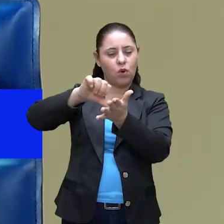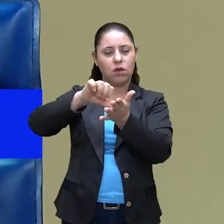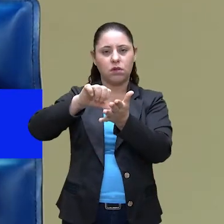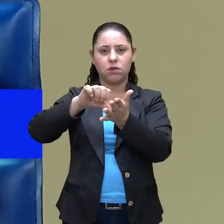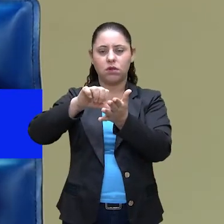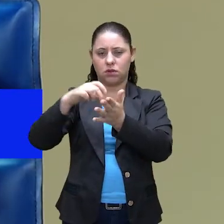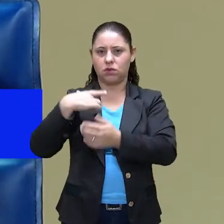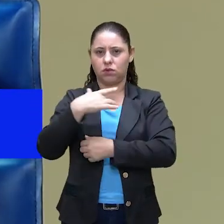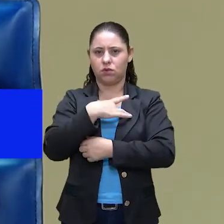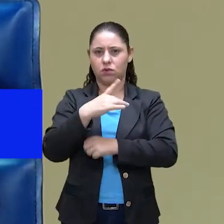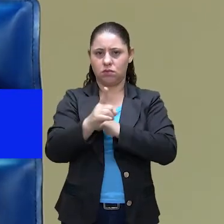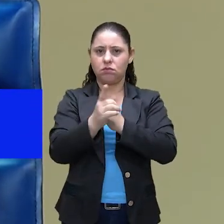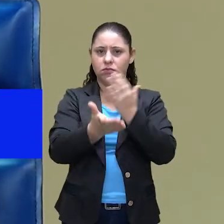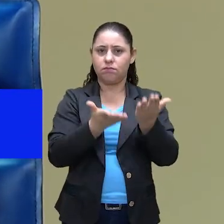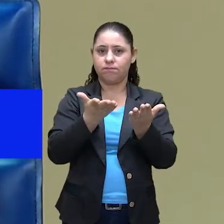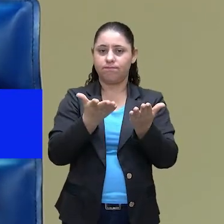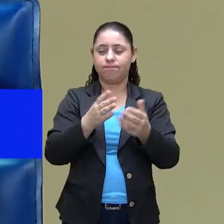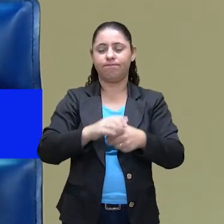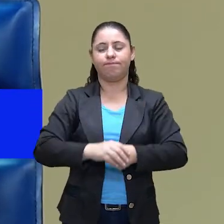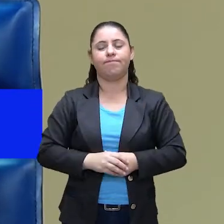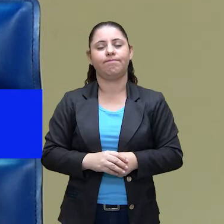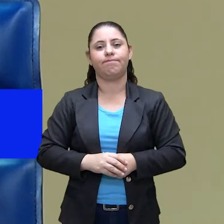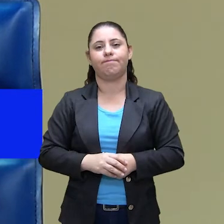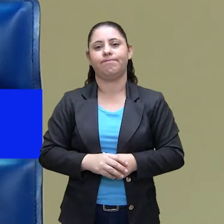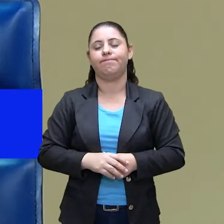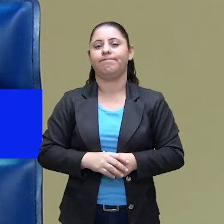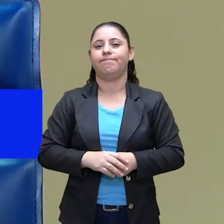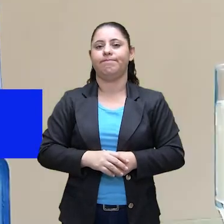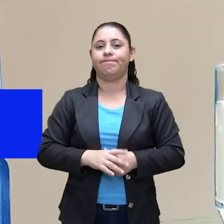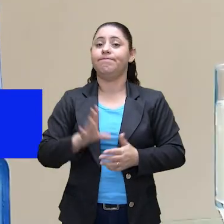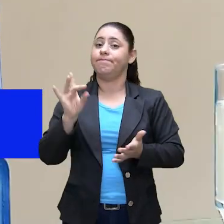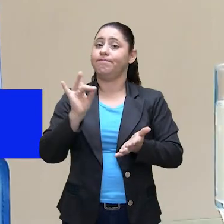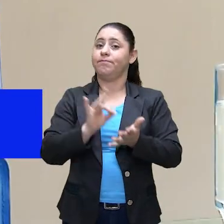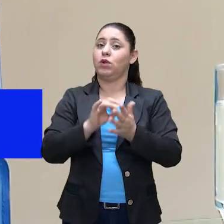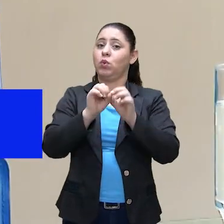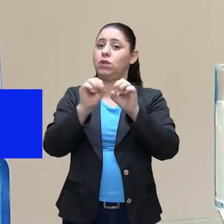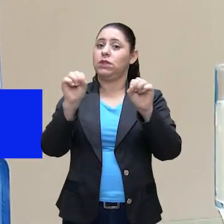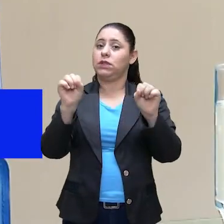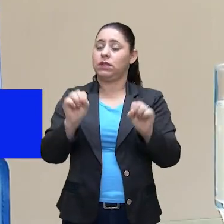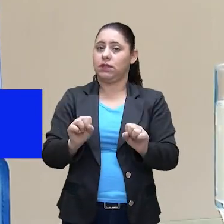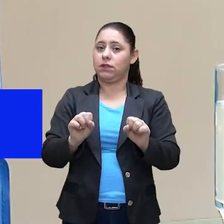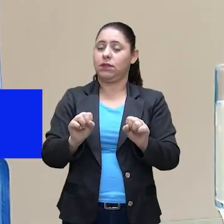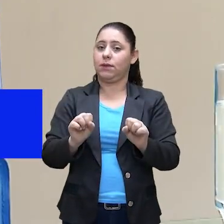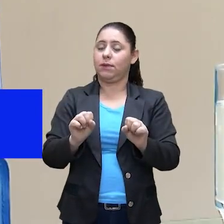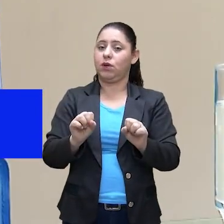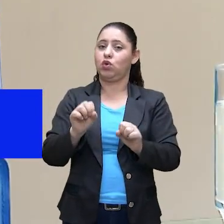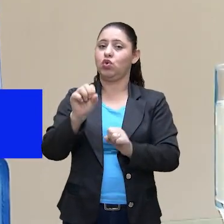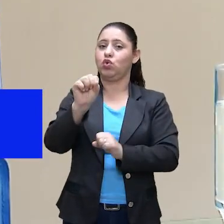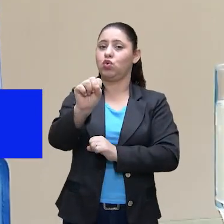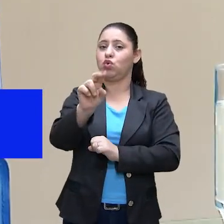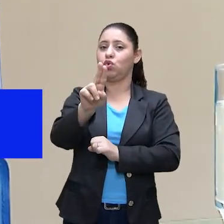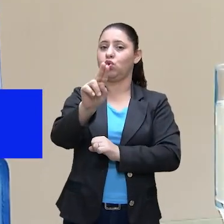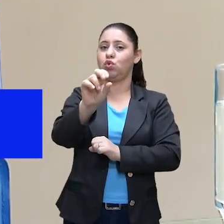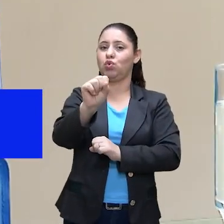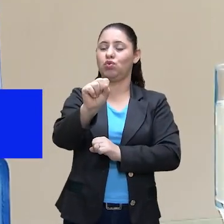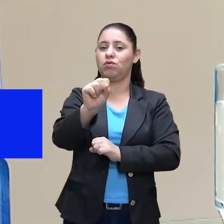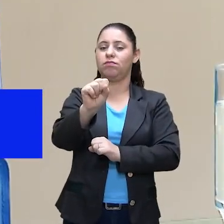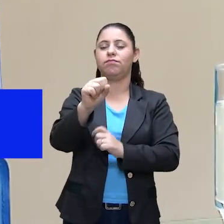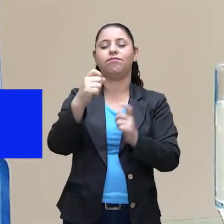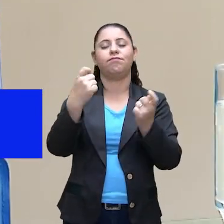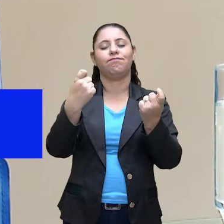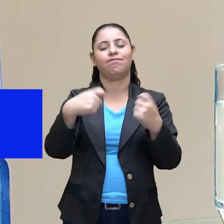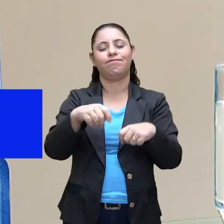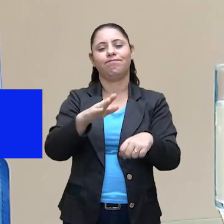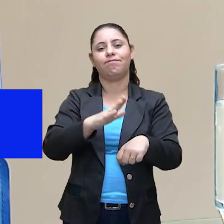E a rede de saúde, ela está preparada para receber esses pacientes? Na realidade, o nosso sistema único